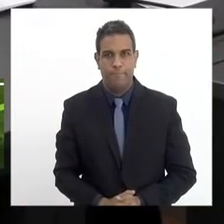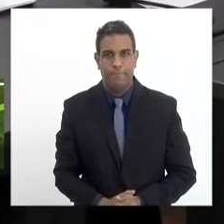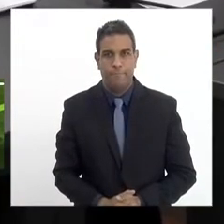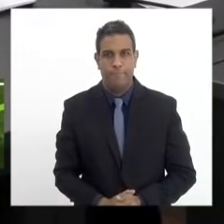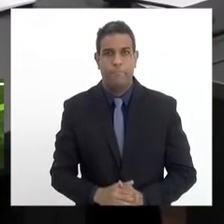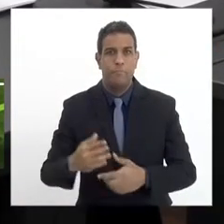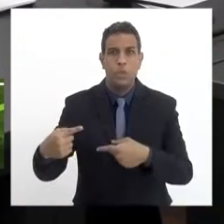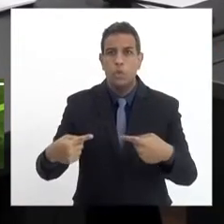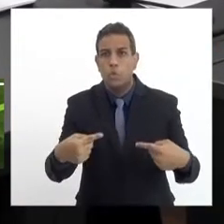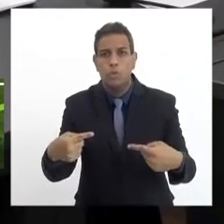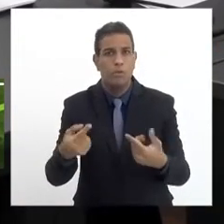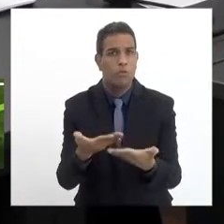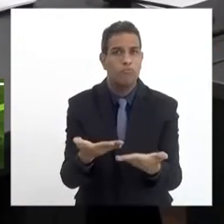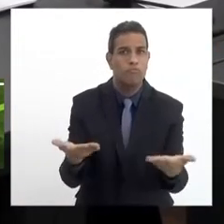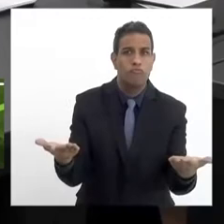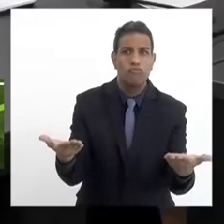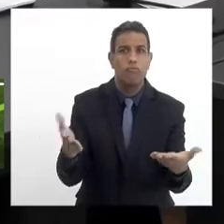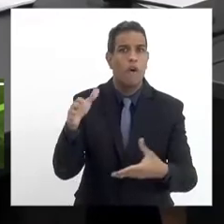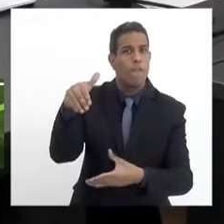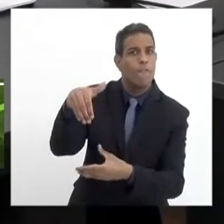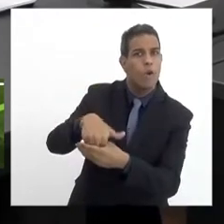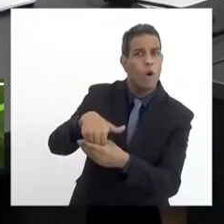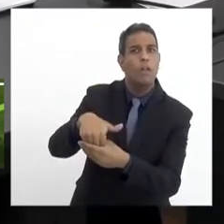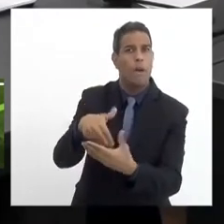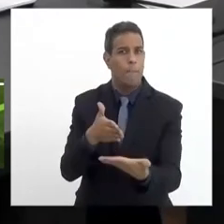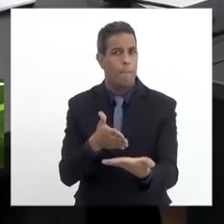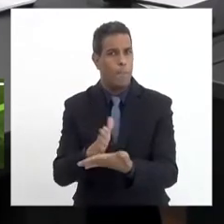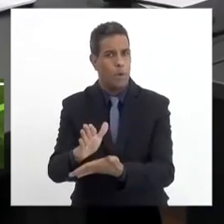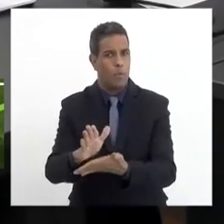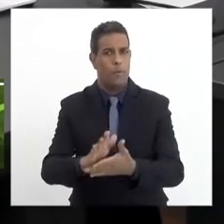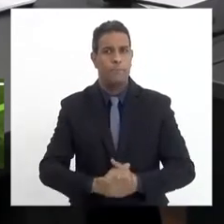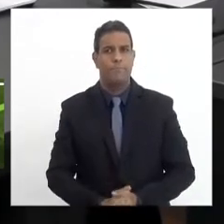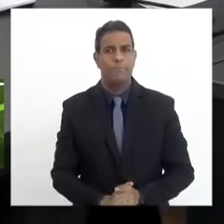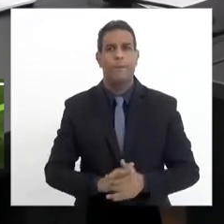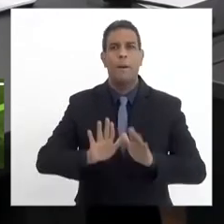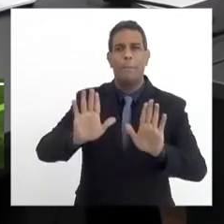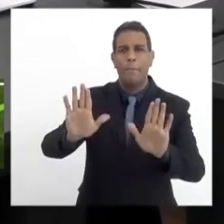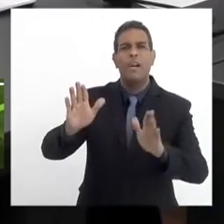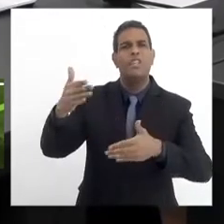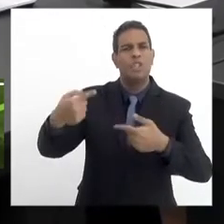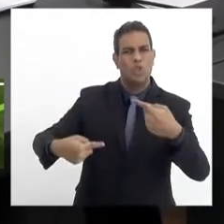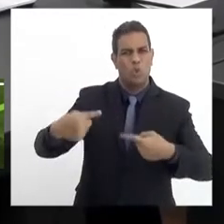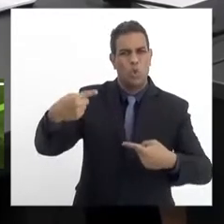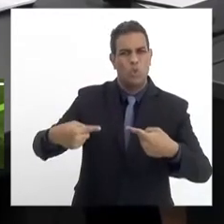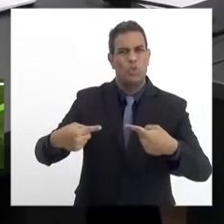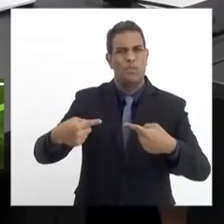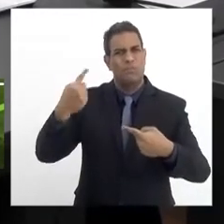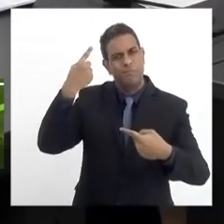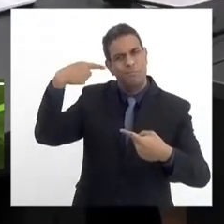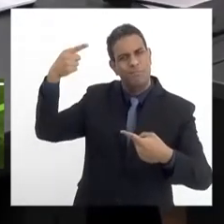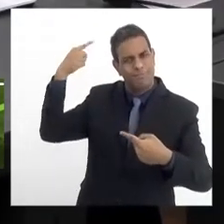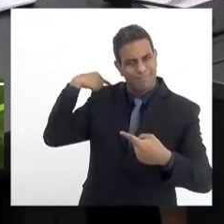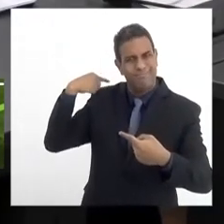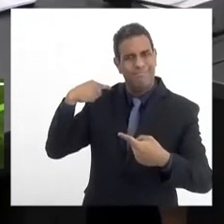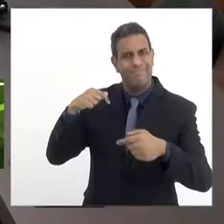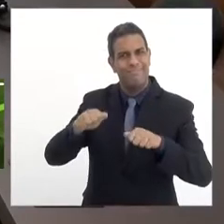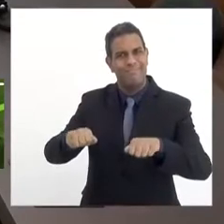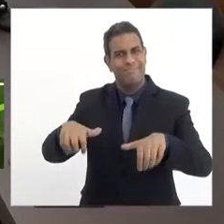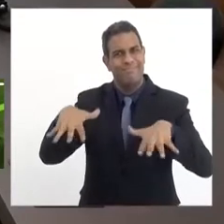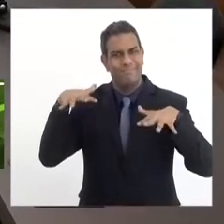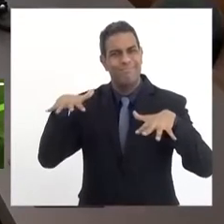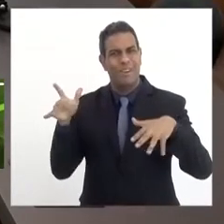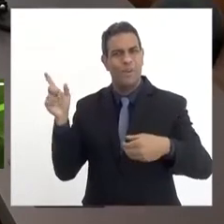Em discussão. Em votação, aprovado. Já discutiu na passada, né? Foi.